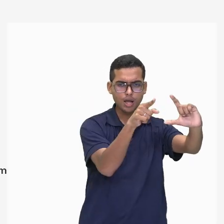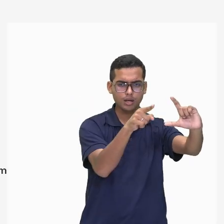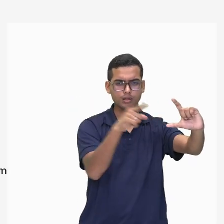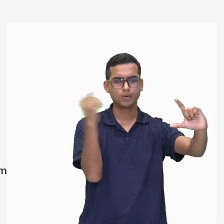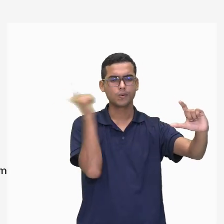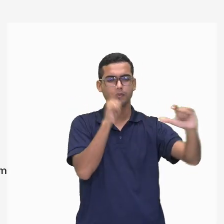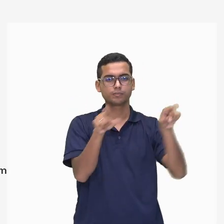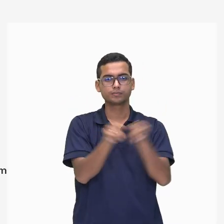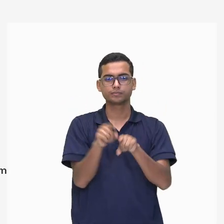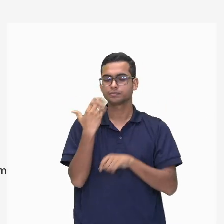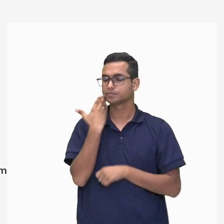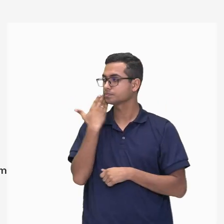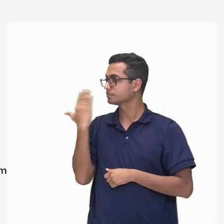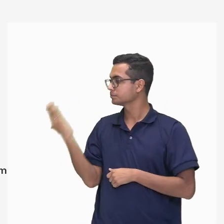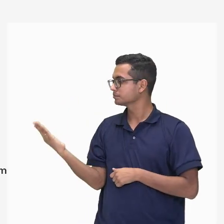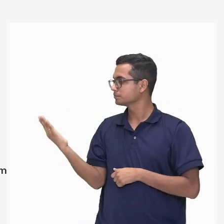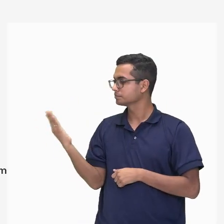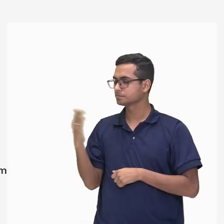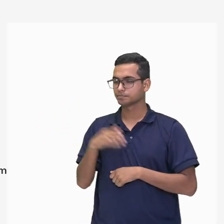dardos. Eles são bem